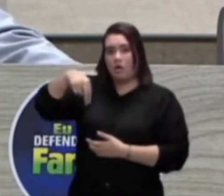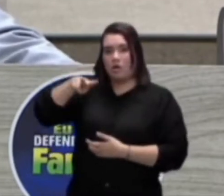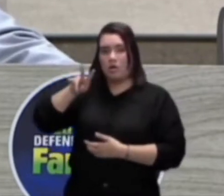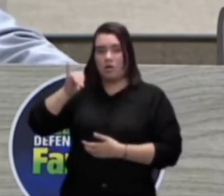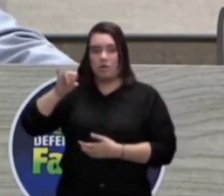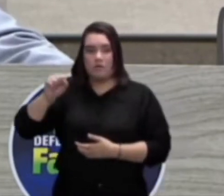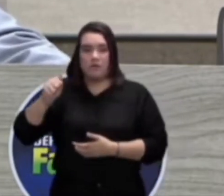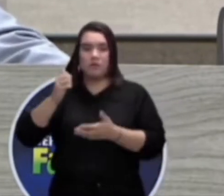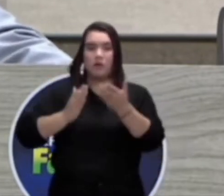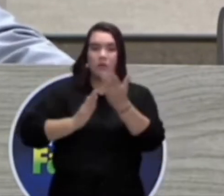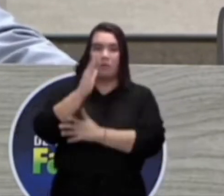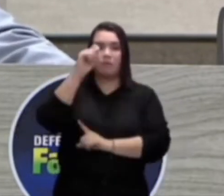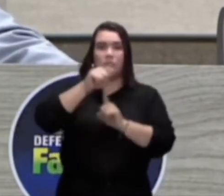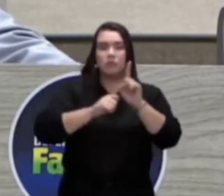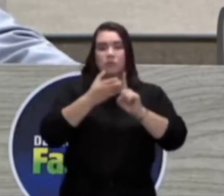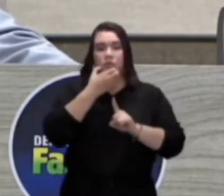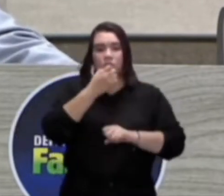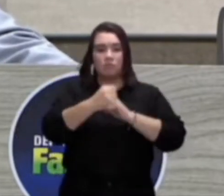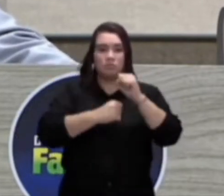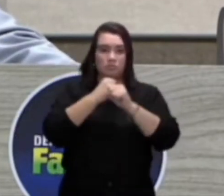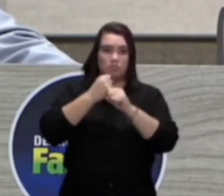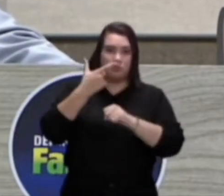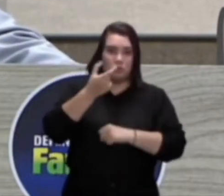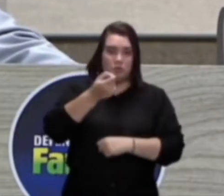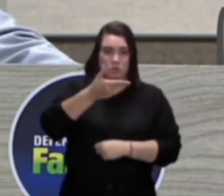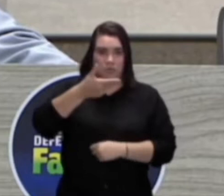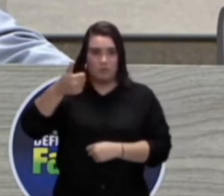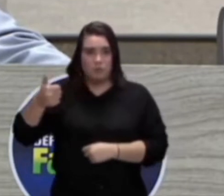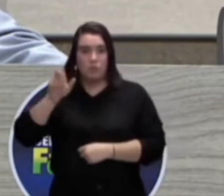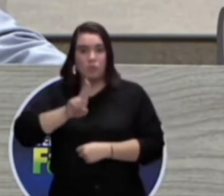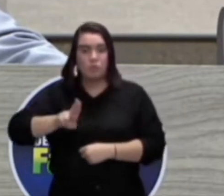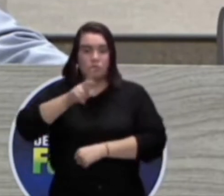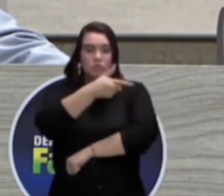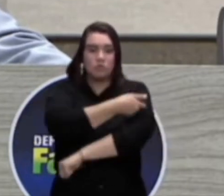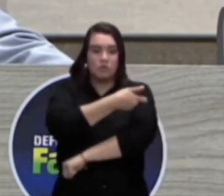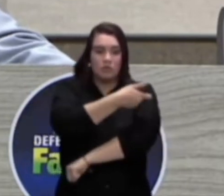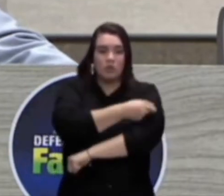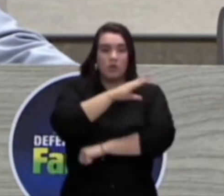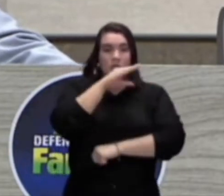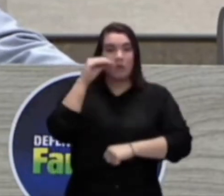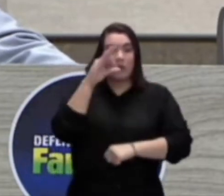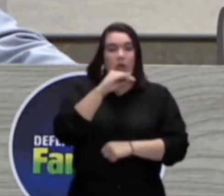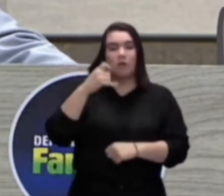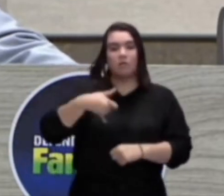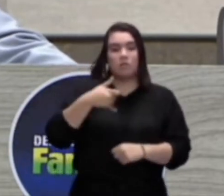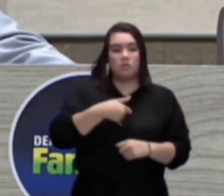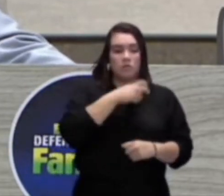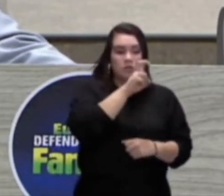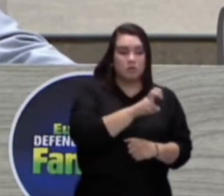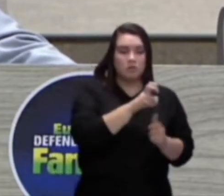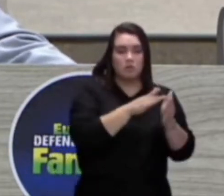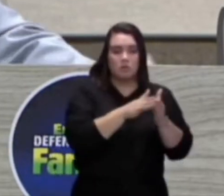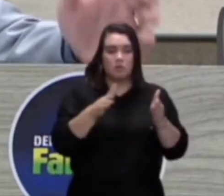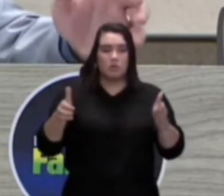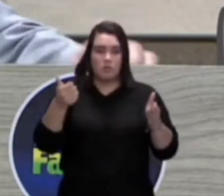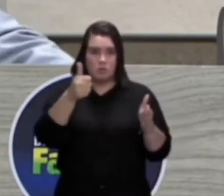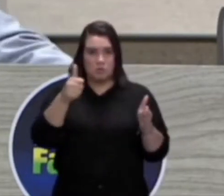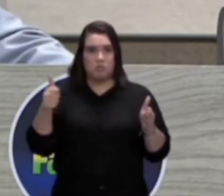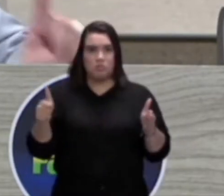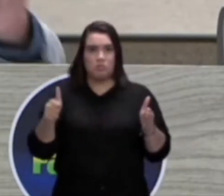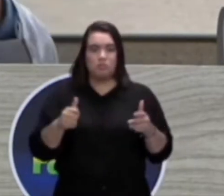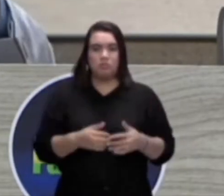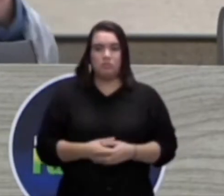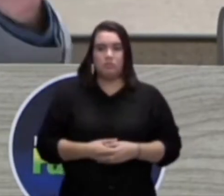do ano passado o uso da vacina para aplicação em crianças de 5 a 11 anos e